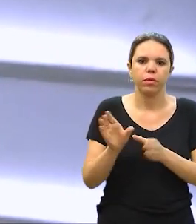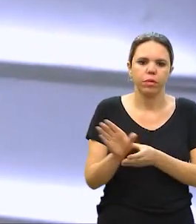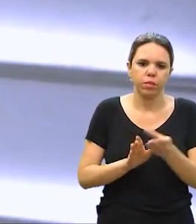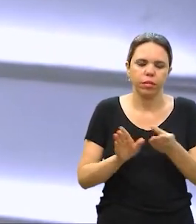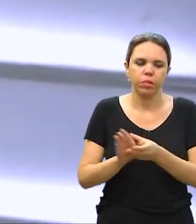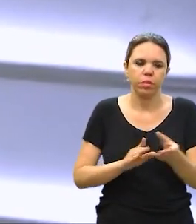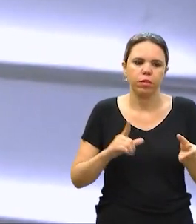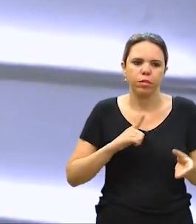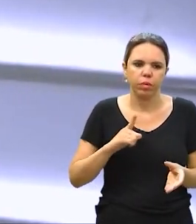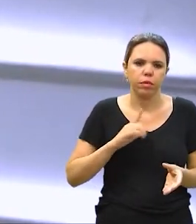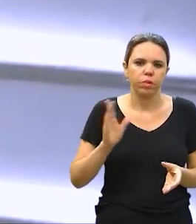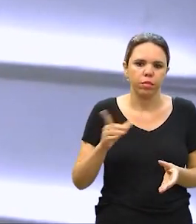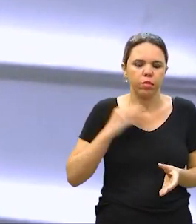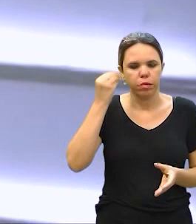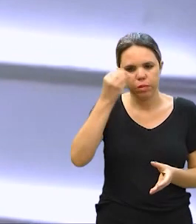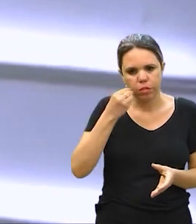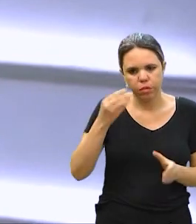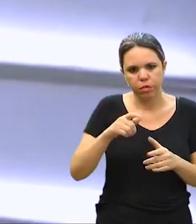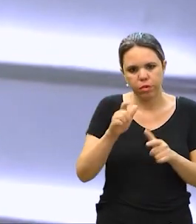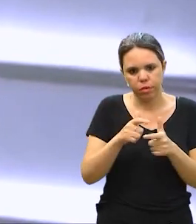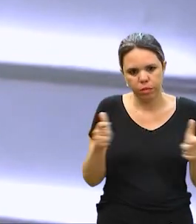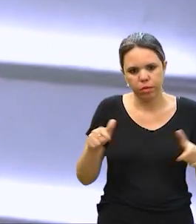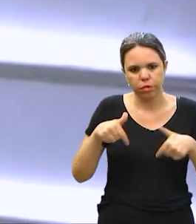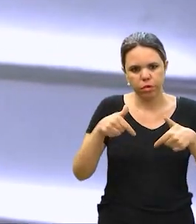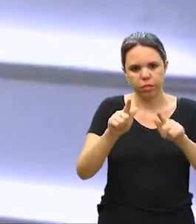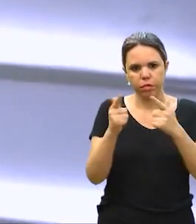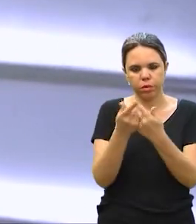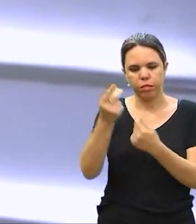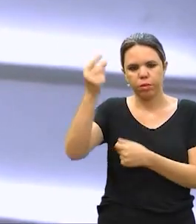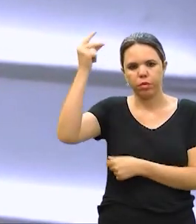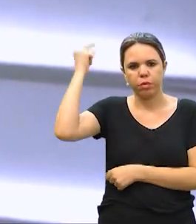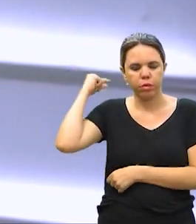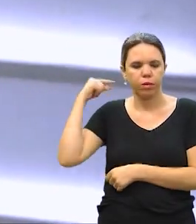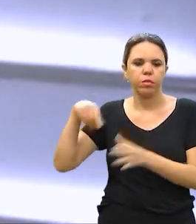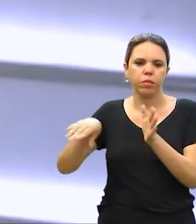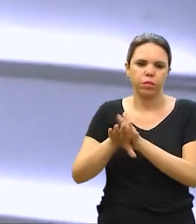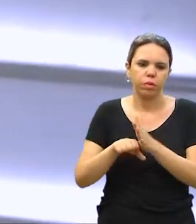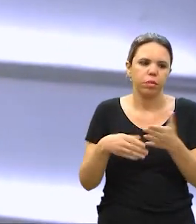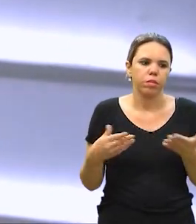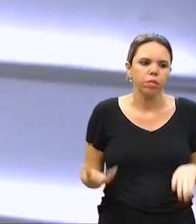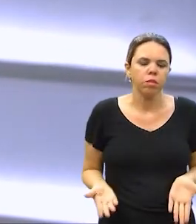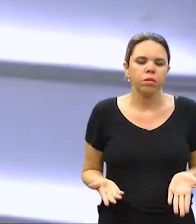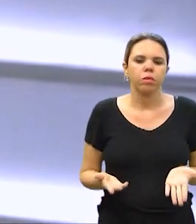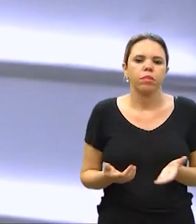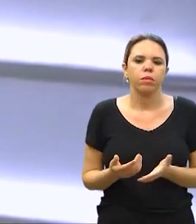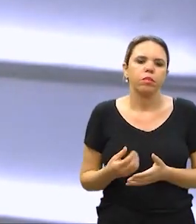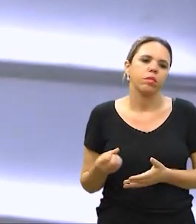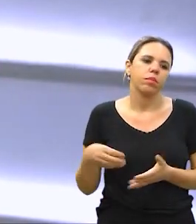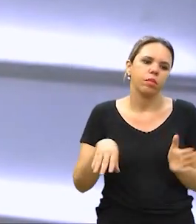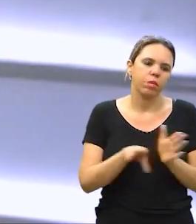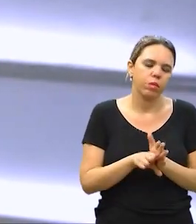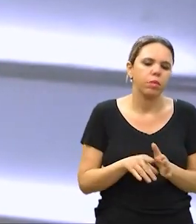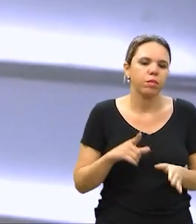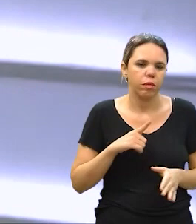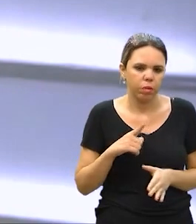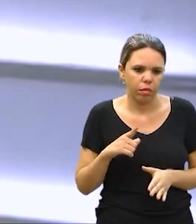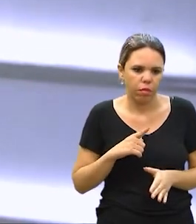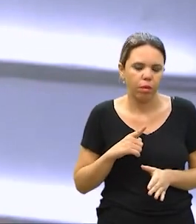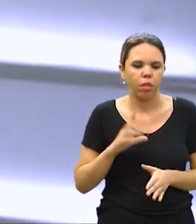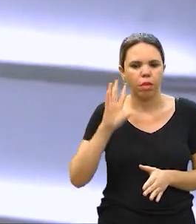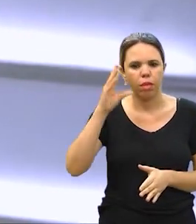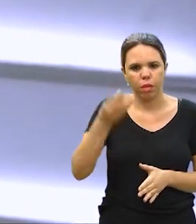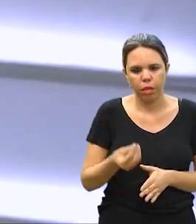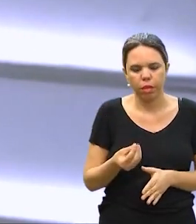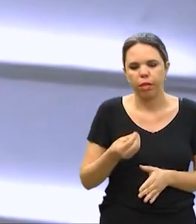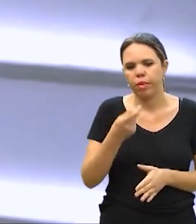tem aqueles em que já tem um conhecimento maior, já atuam na gestão faz tempo, e tem quem está chegando fresquinho ali, e que tem que entender